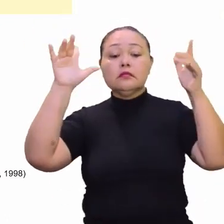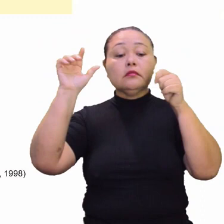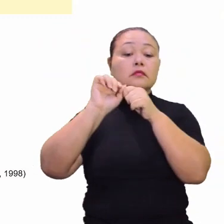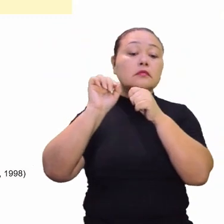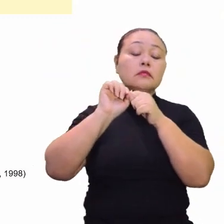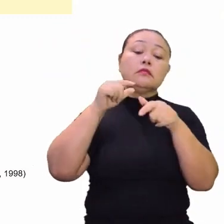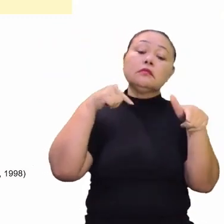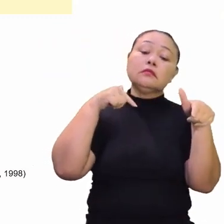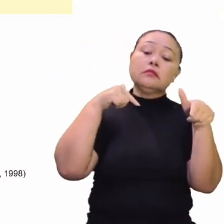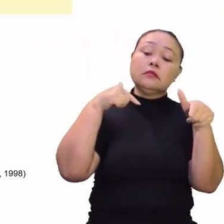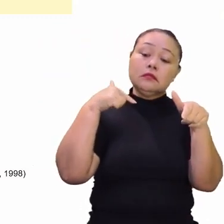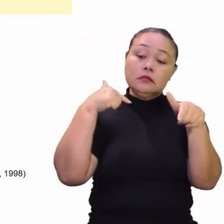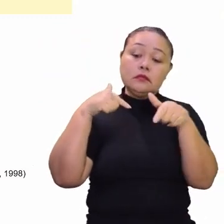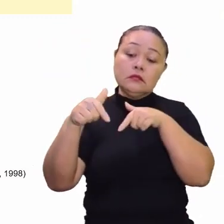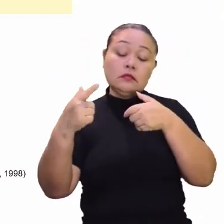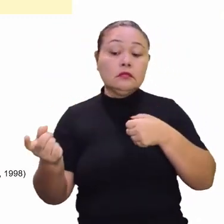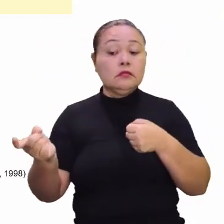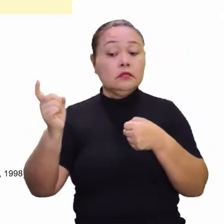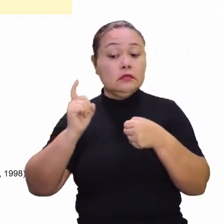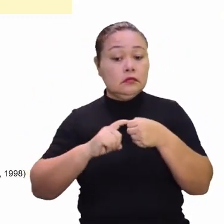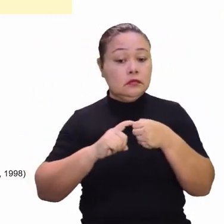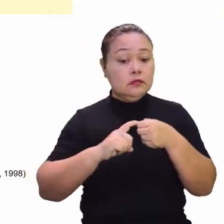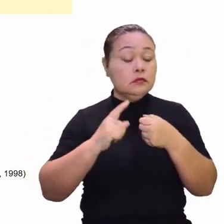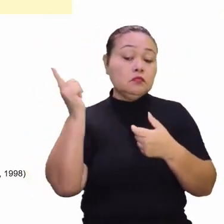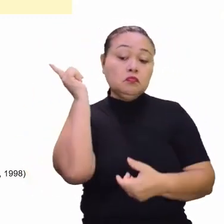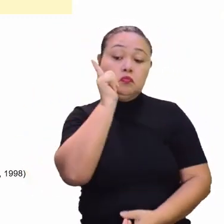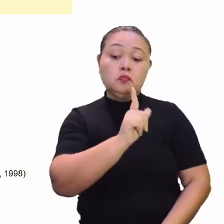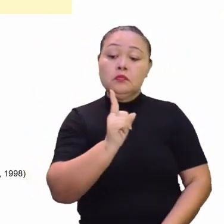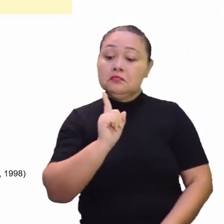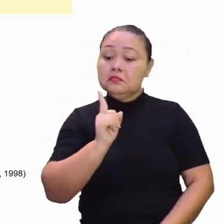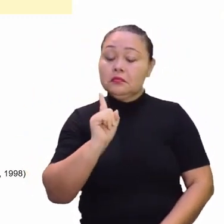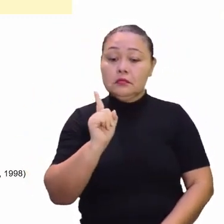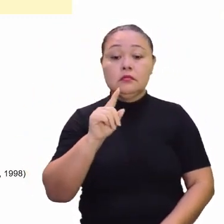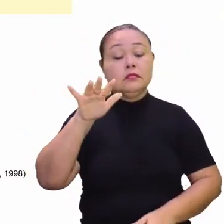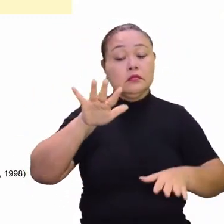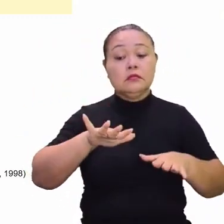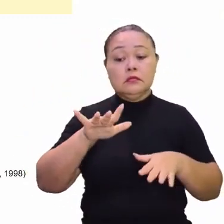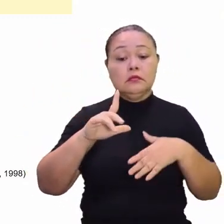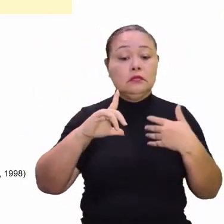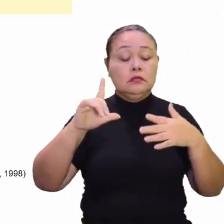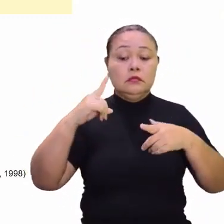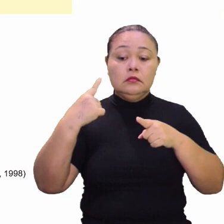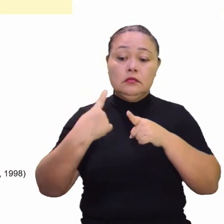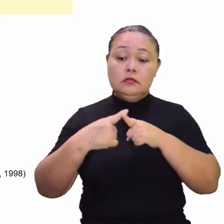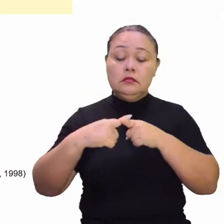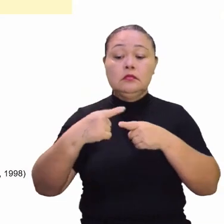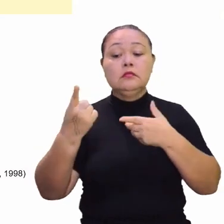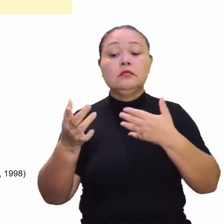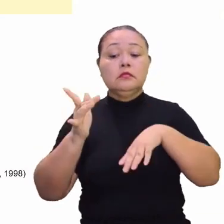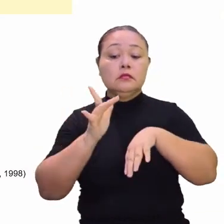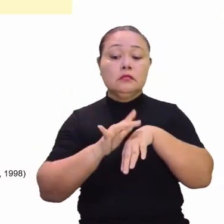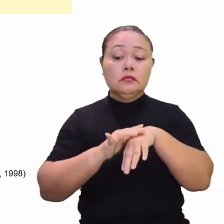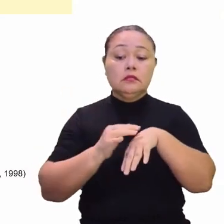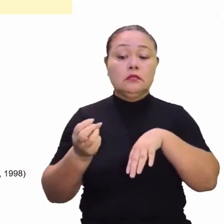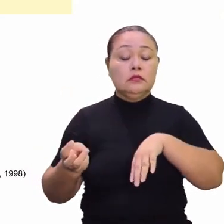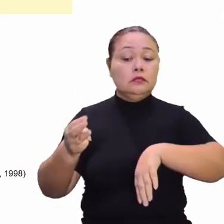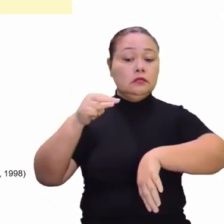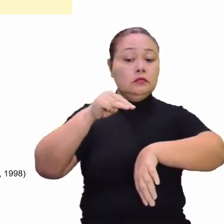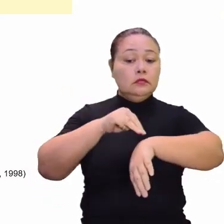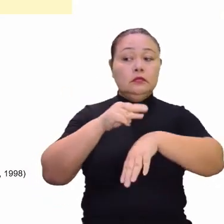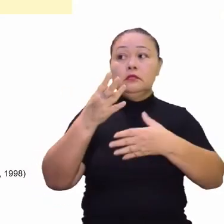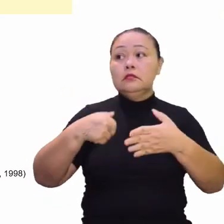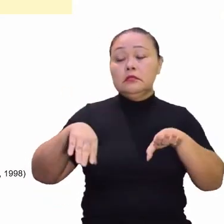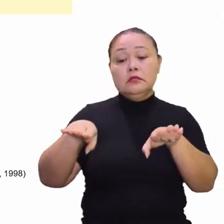trabalhar e voltar. Mas muitos nem conseguiram voltar, muitos mesmo, né? Por conta das doenças, como malária,